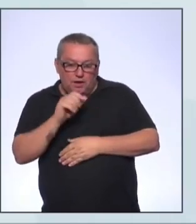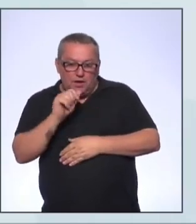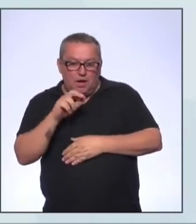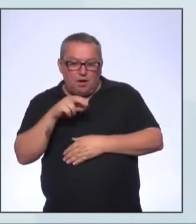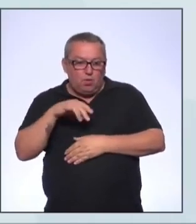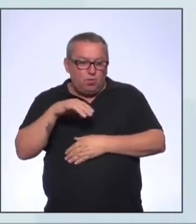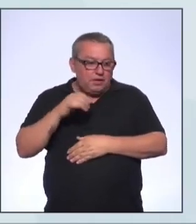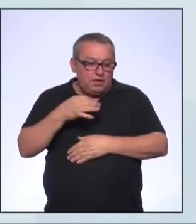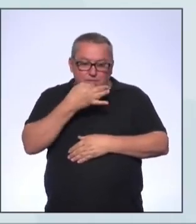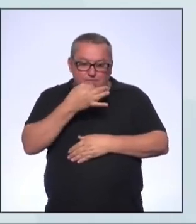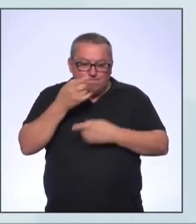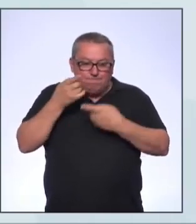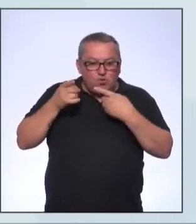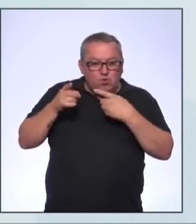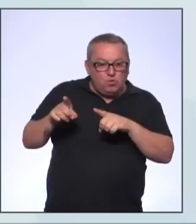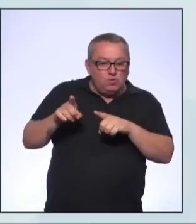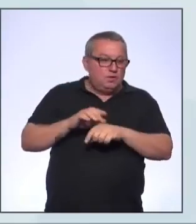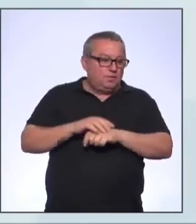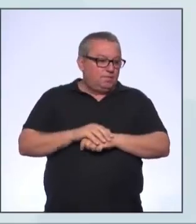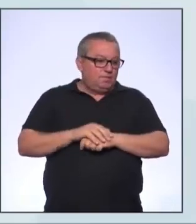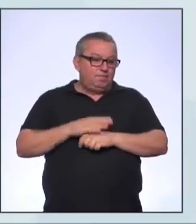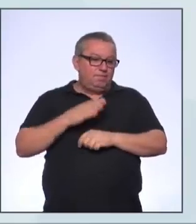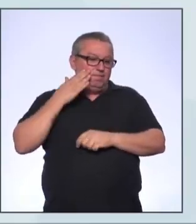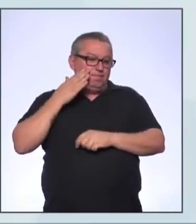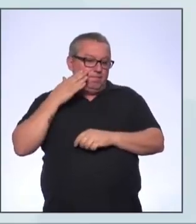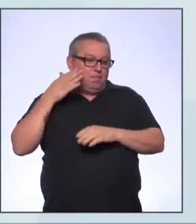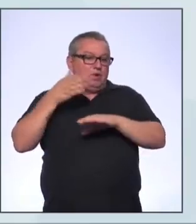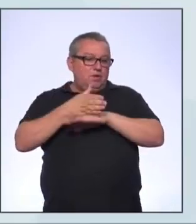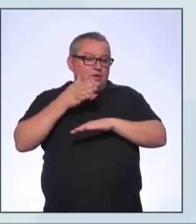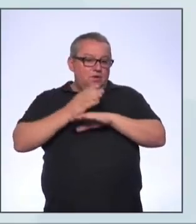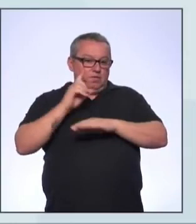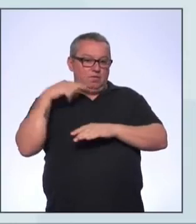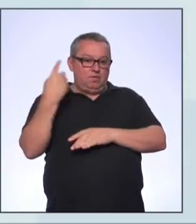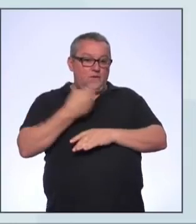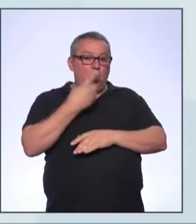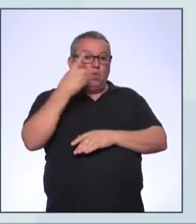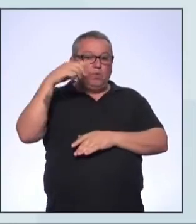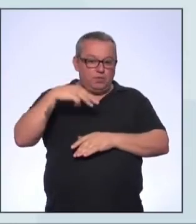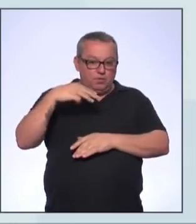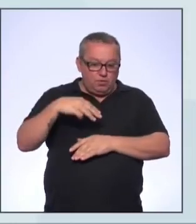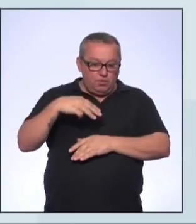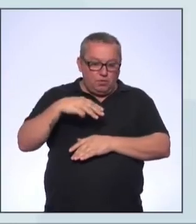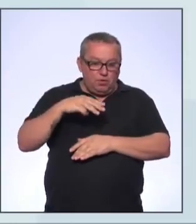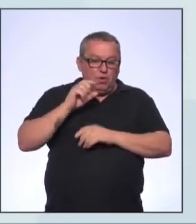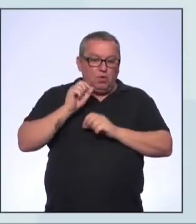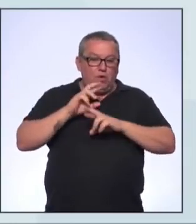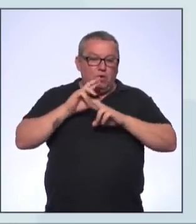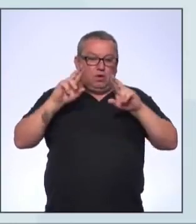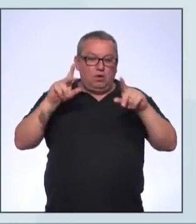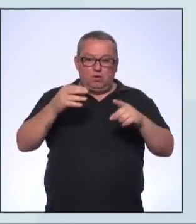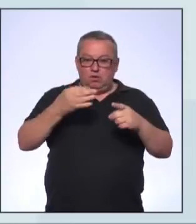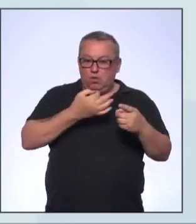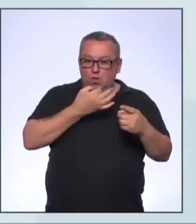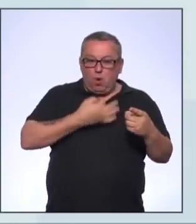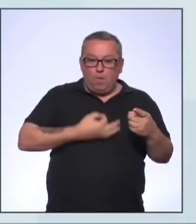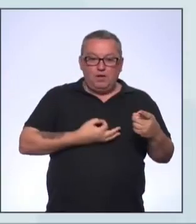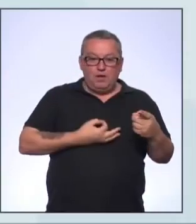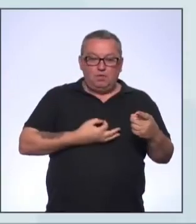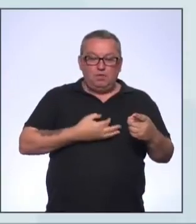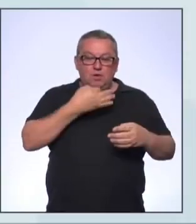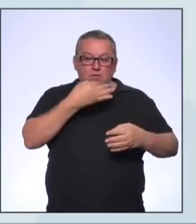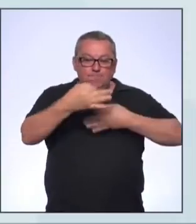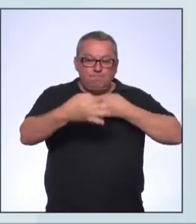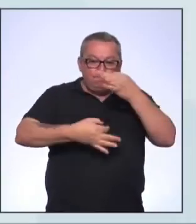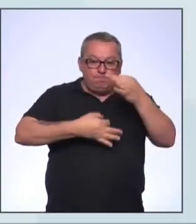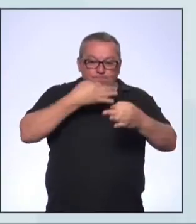e contra-argumentar? Então, participe conosco, 1 minutinho. Então, qual é a diferença entre opinar,